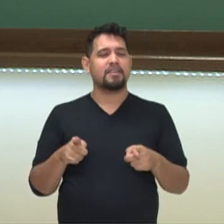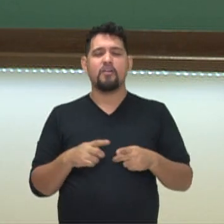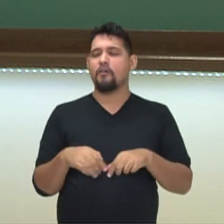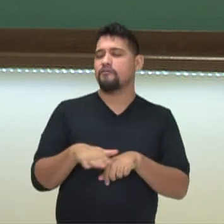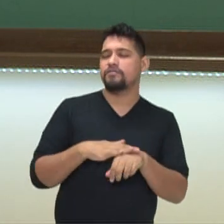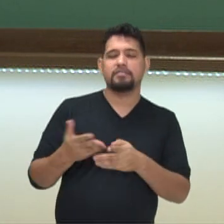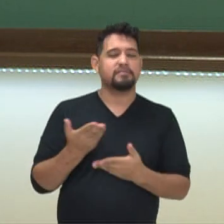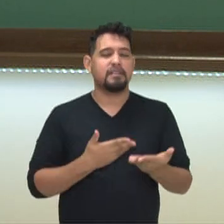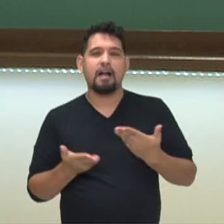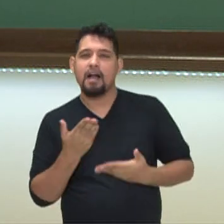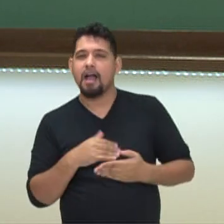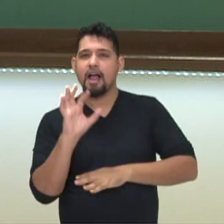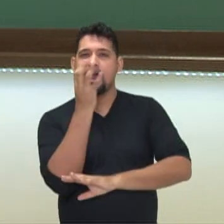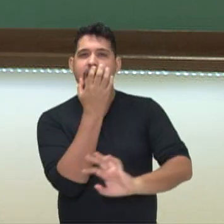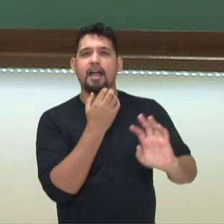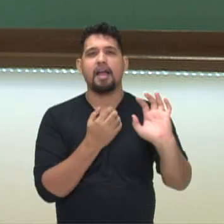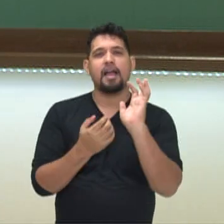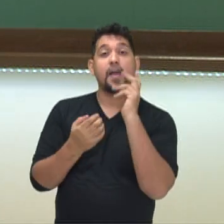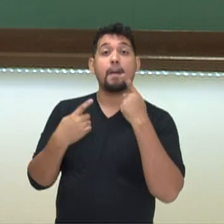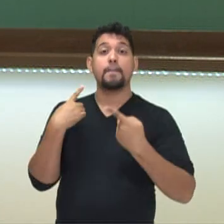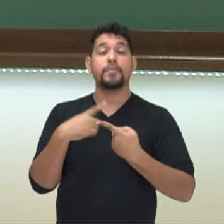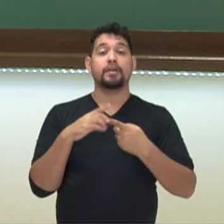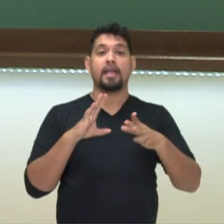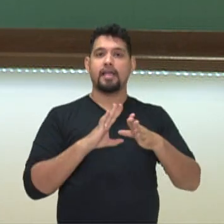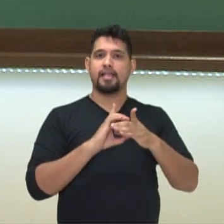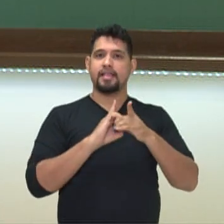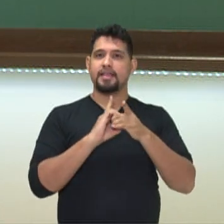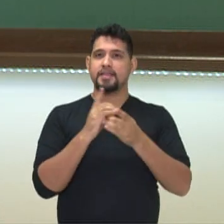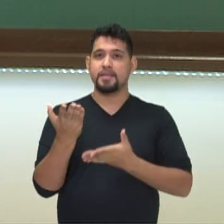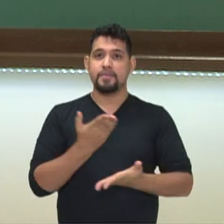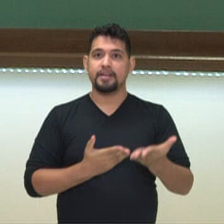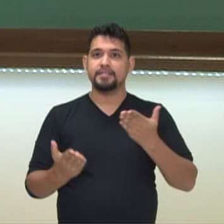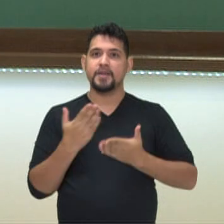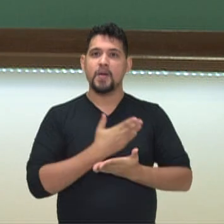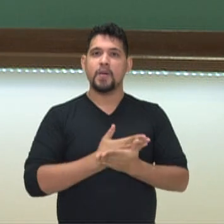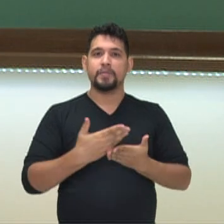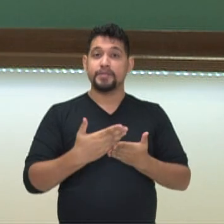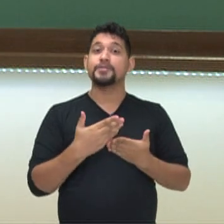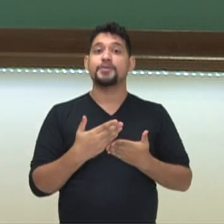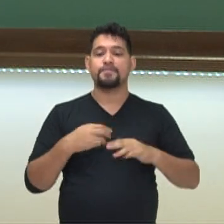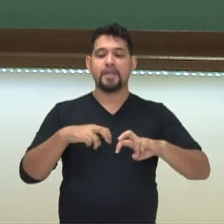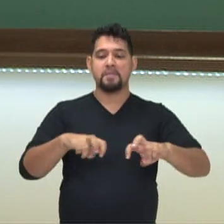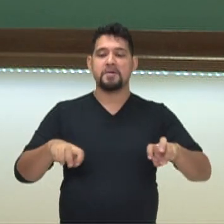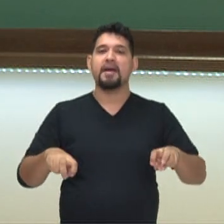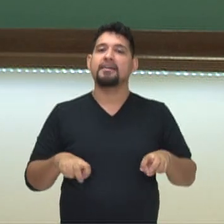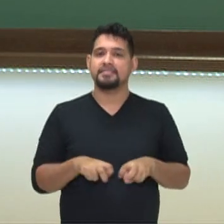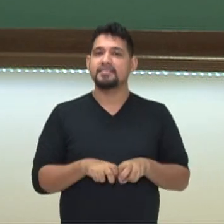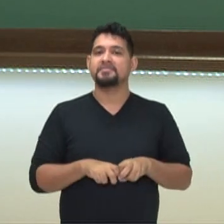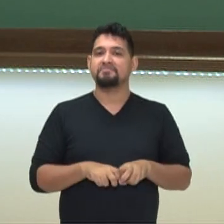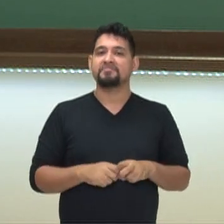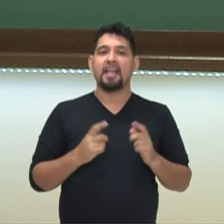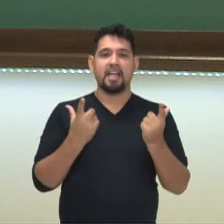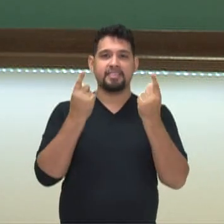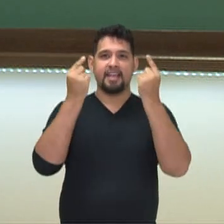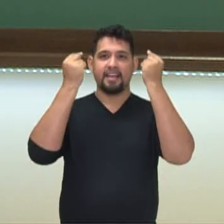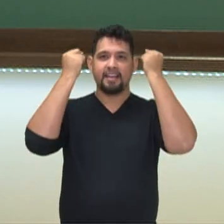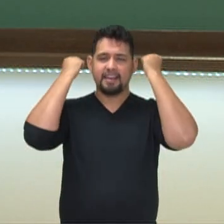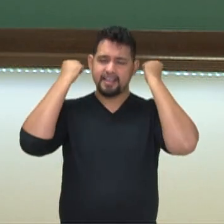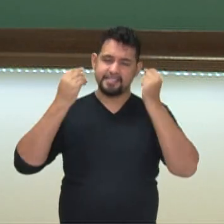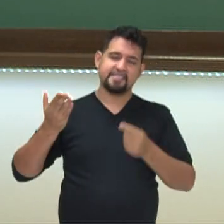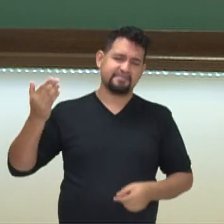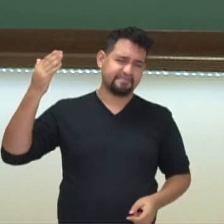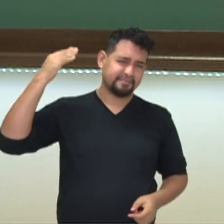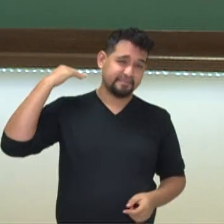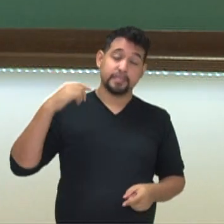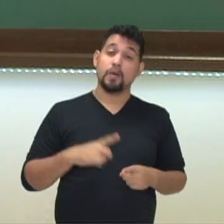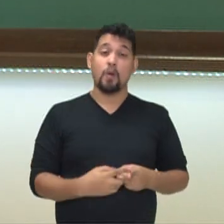para os parques, porque a democracia justamente surgiu nas praças públicas da Grécia Antiga,